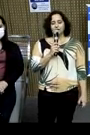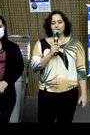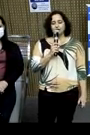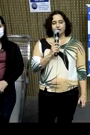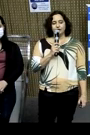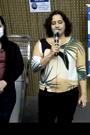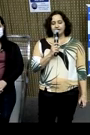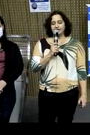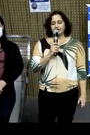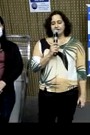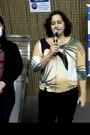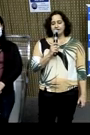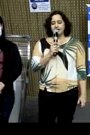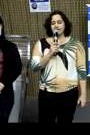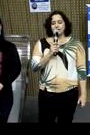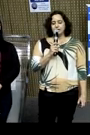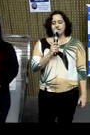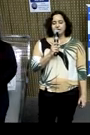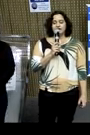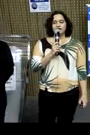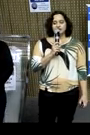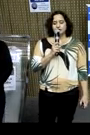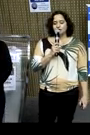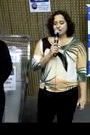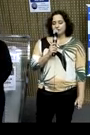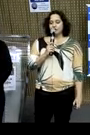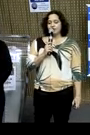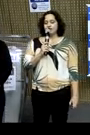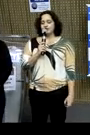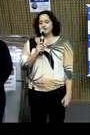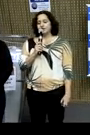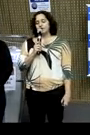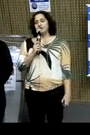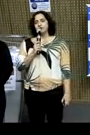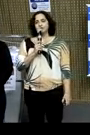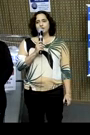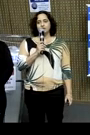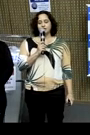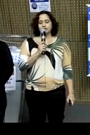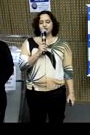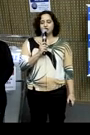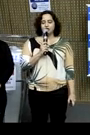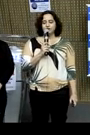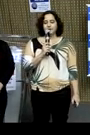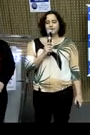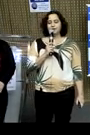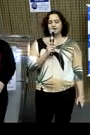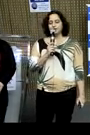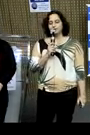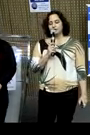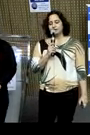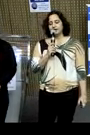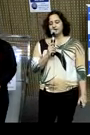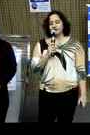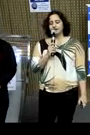à noite 83. No primeiro semestre nós tivemos 451 no período matutino, no